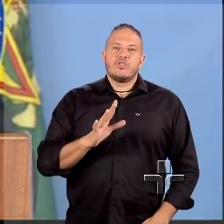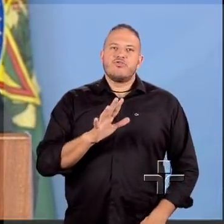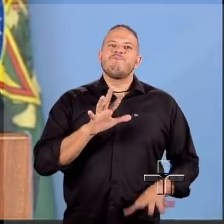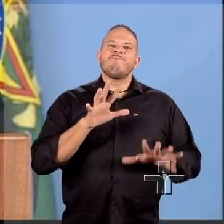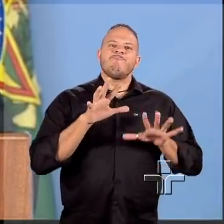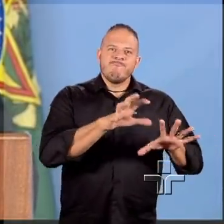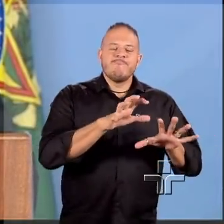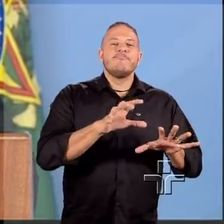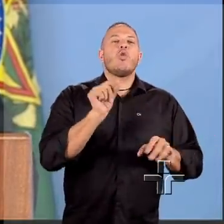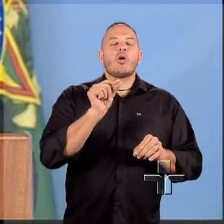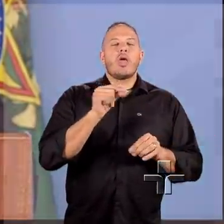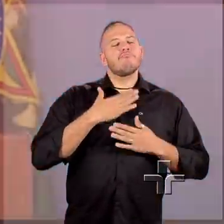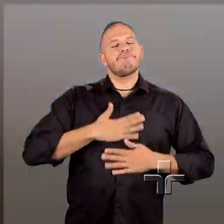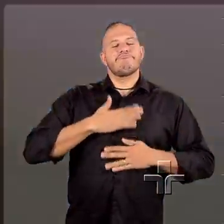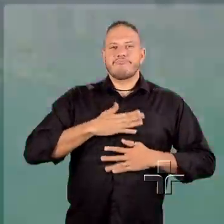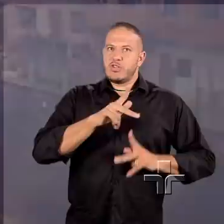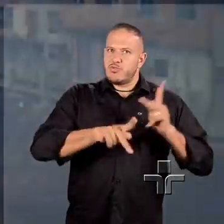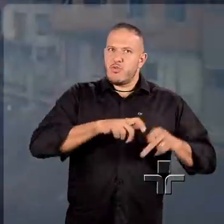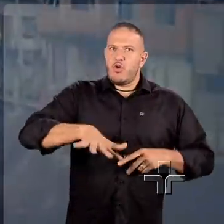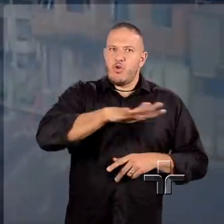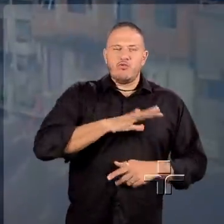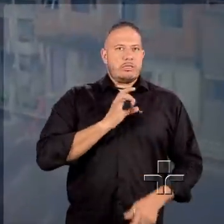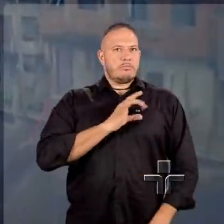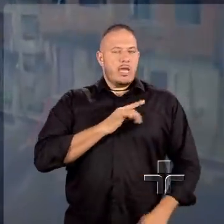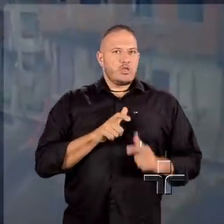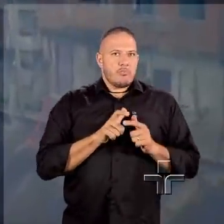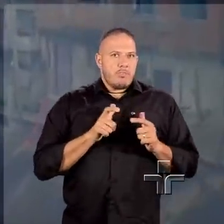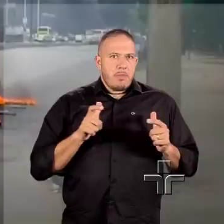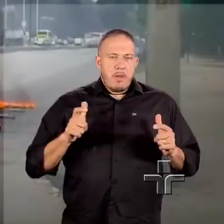a tranquilidade do nosso povo.